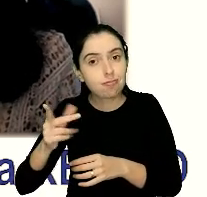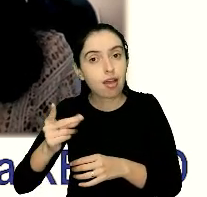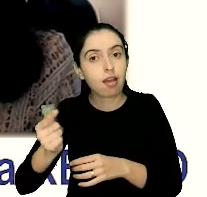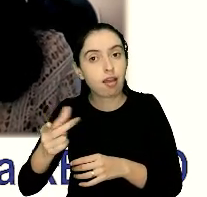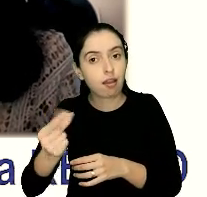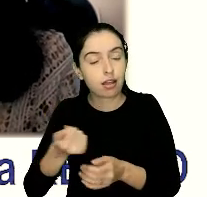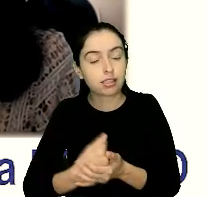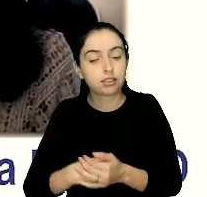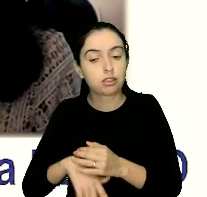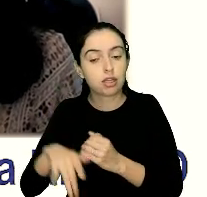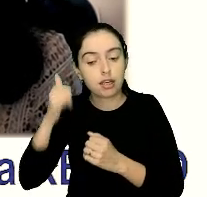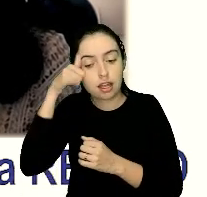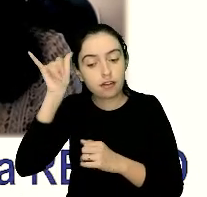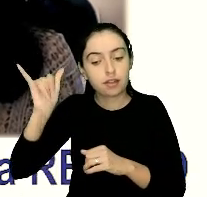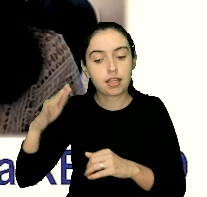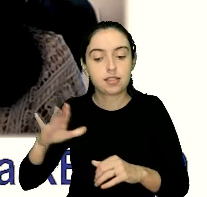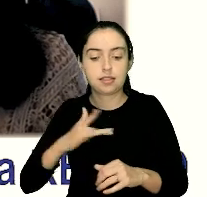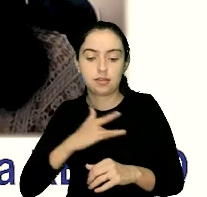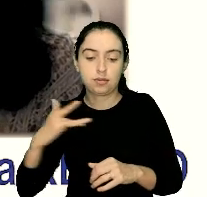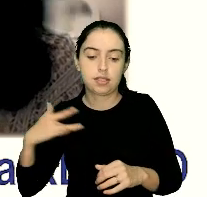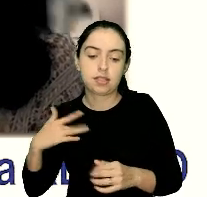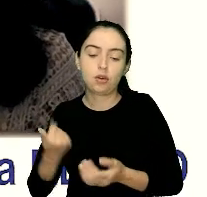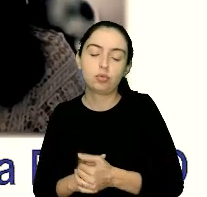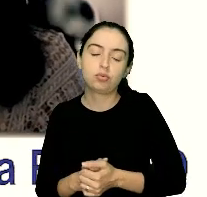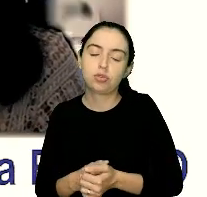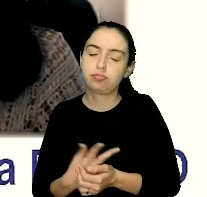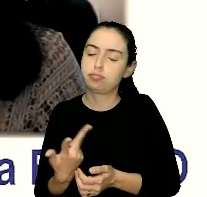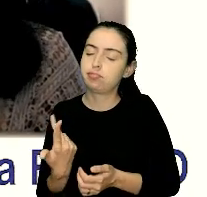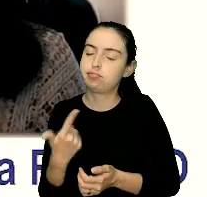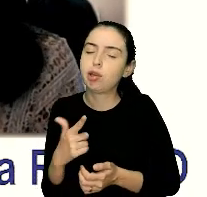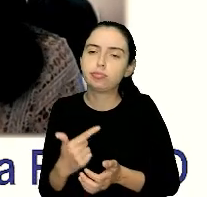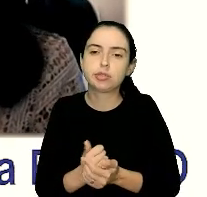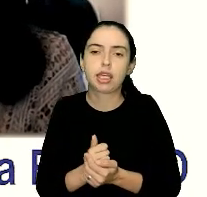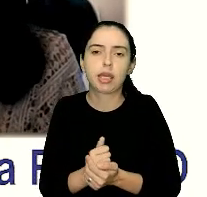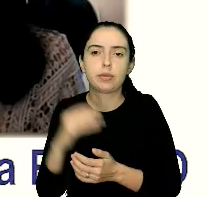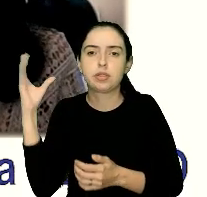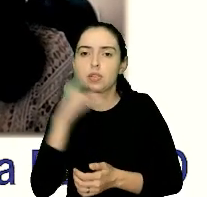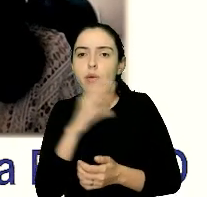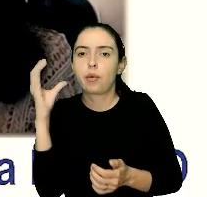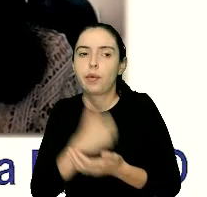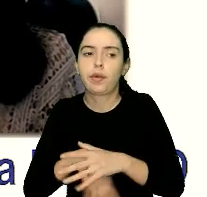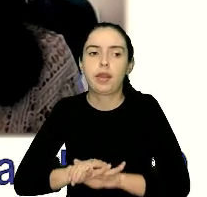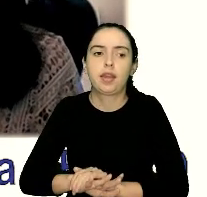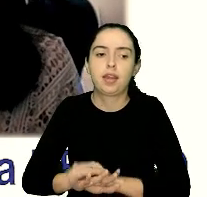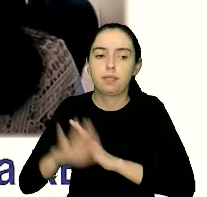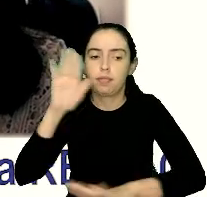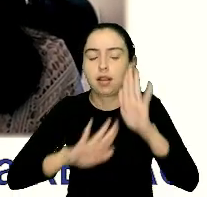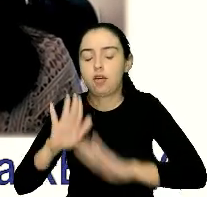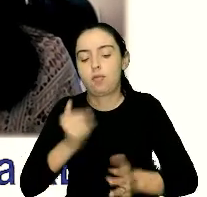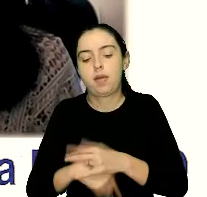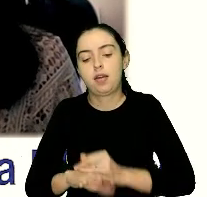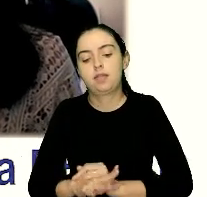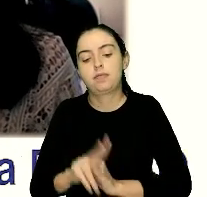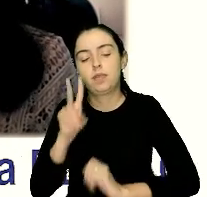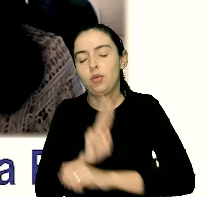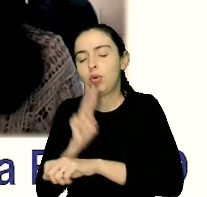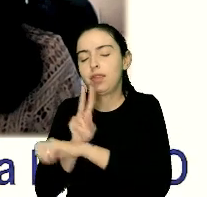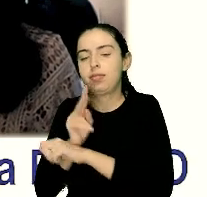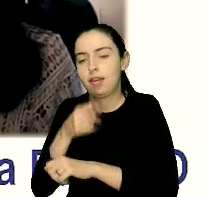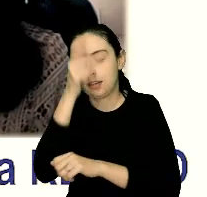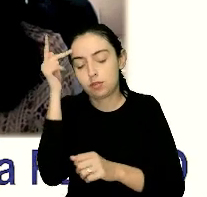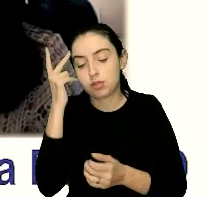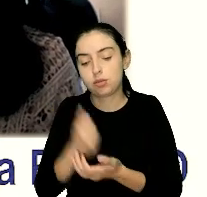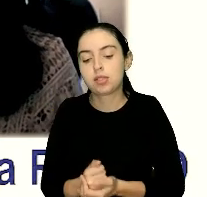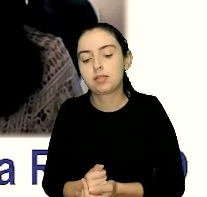saúde, nós não teremos que correr para apagar os incêndios. E eu garanto que as pessoas vão ser muito mais satisfeitas